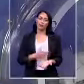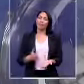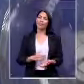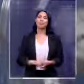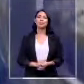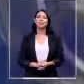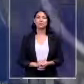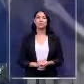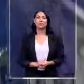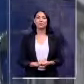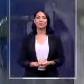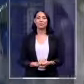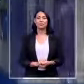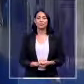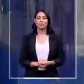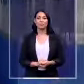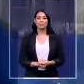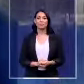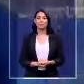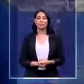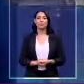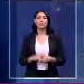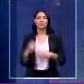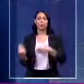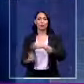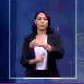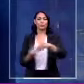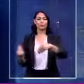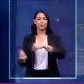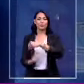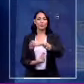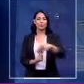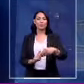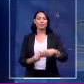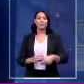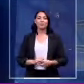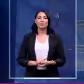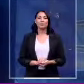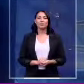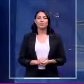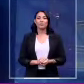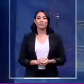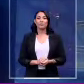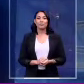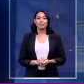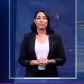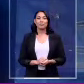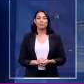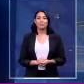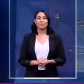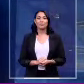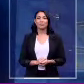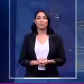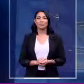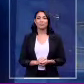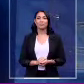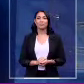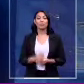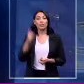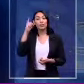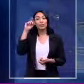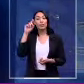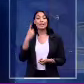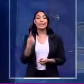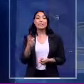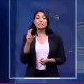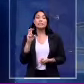Valendo! O nosso globo já está misturando as bolas, já estamos aqui esperando a primeira bola. Lembrando que